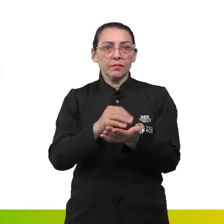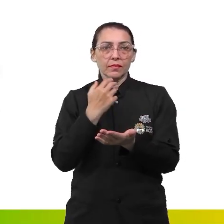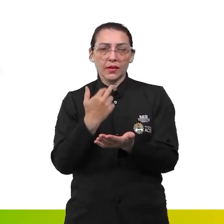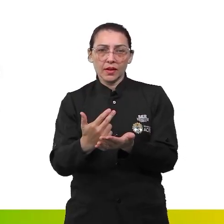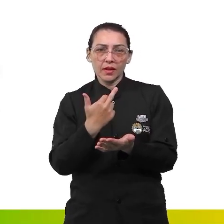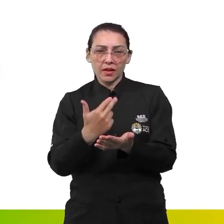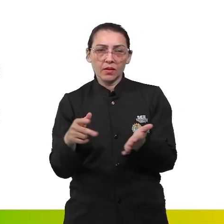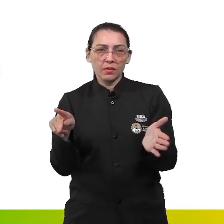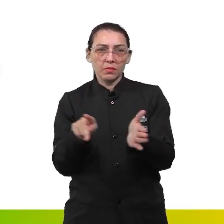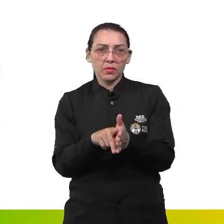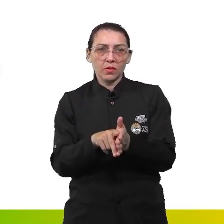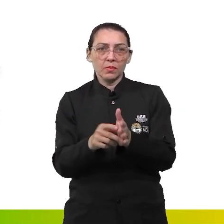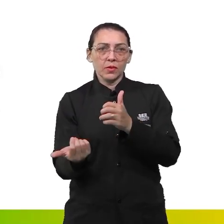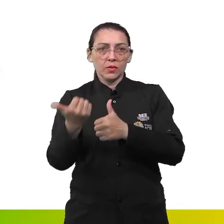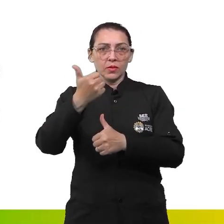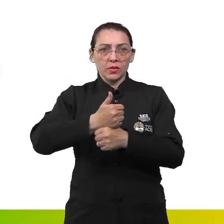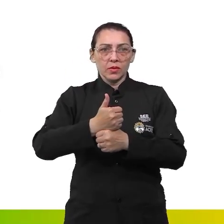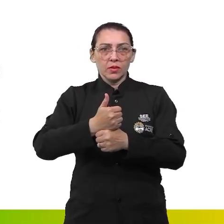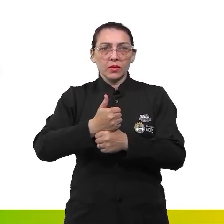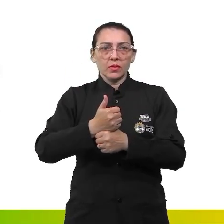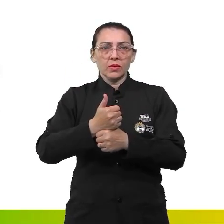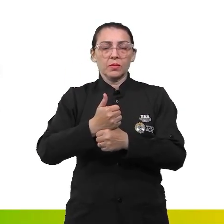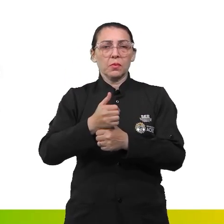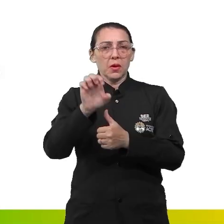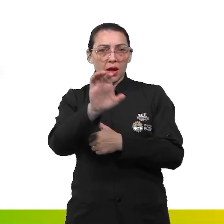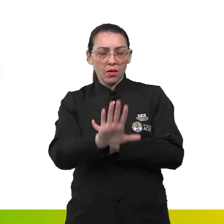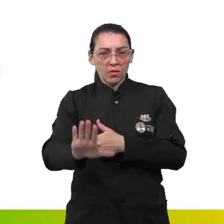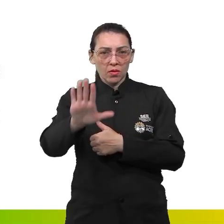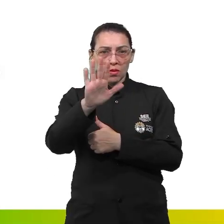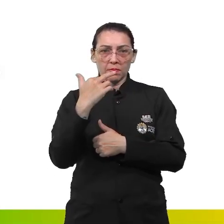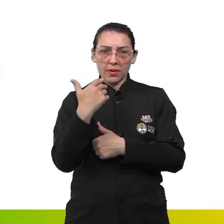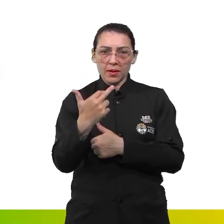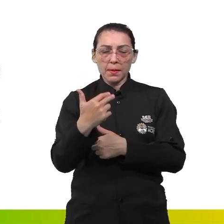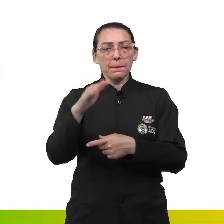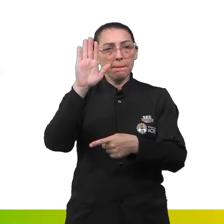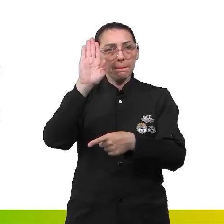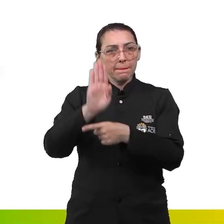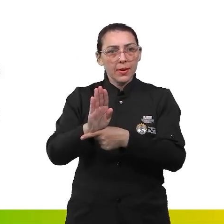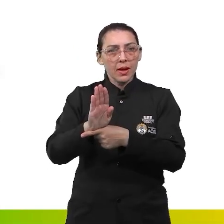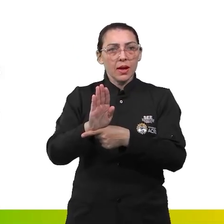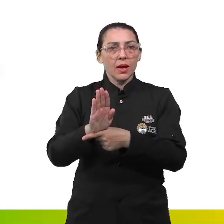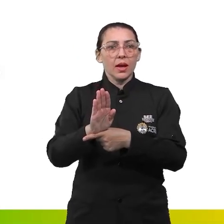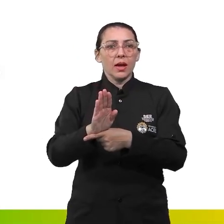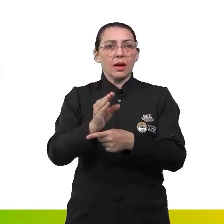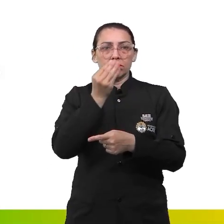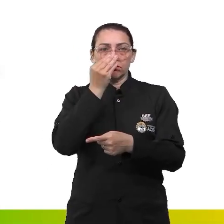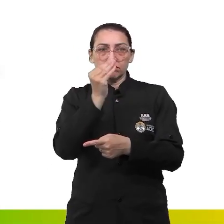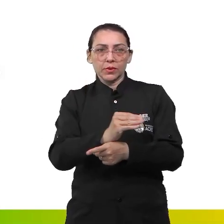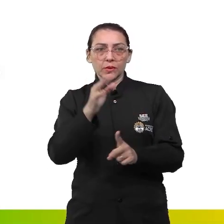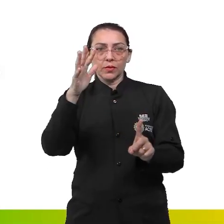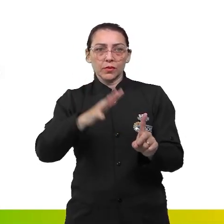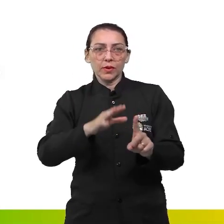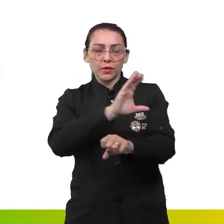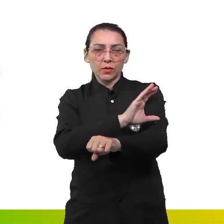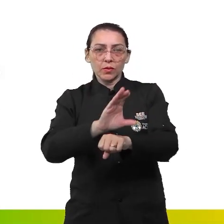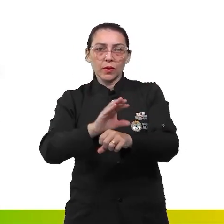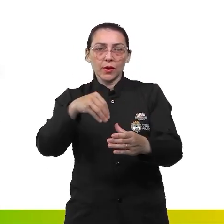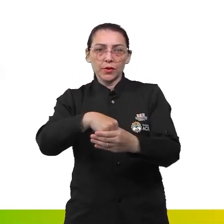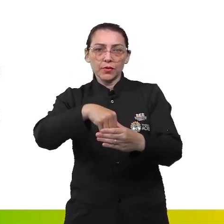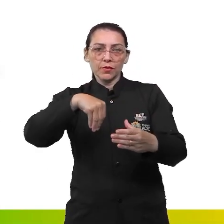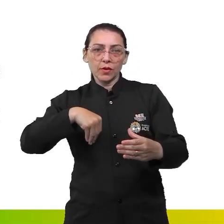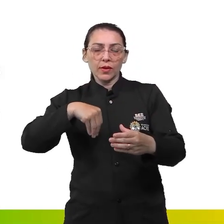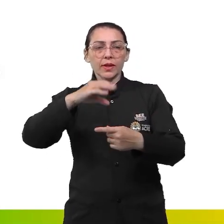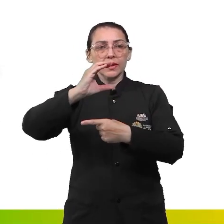línguas nativas substituídas por dialetos europeus. B, na completa rejeição de influências culturais